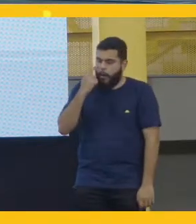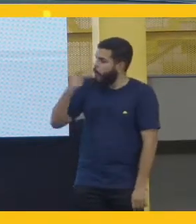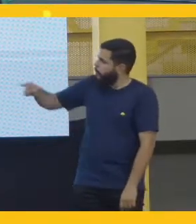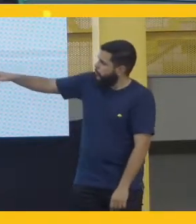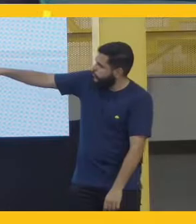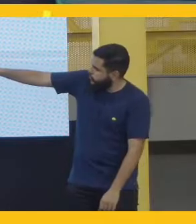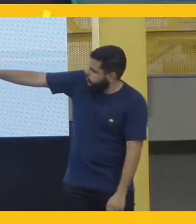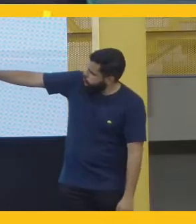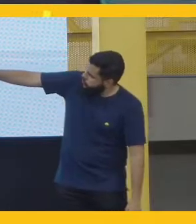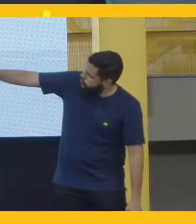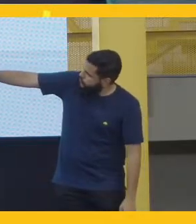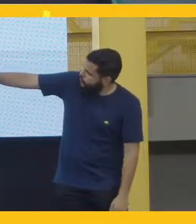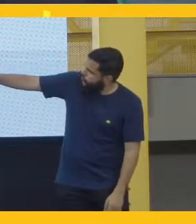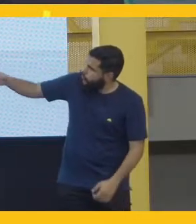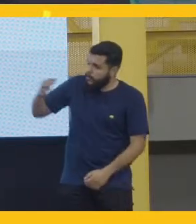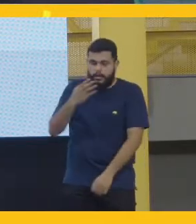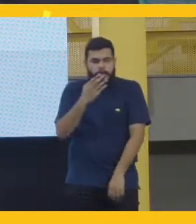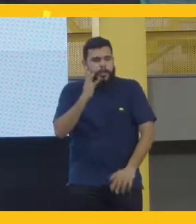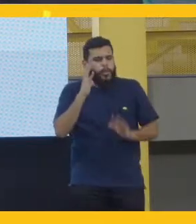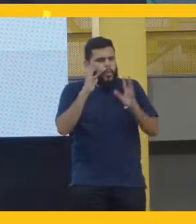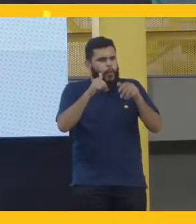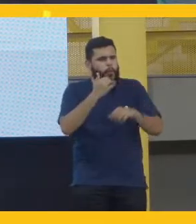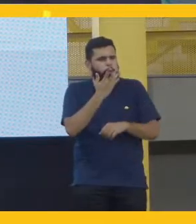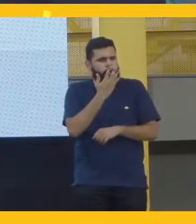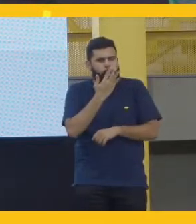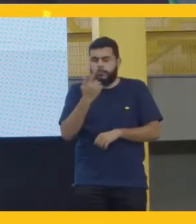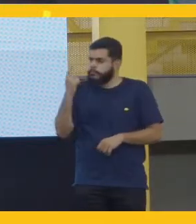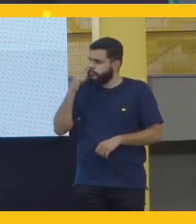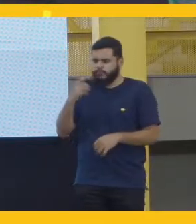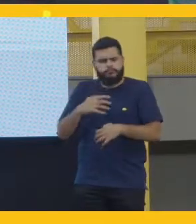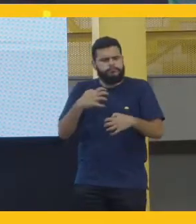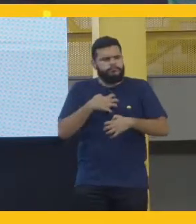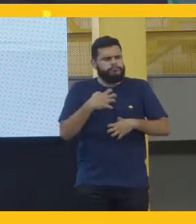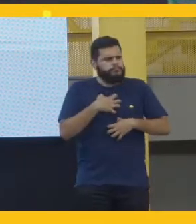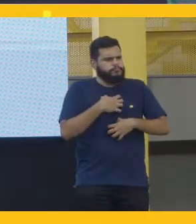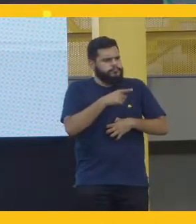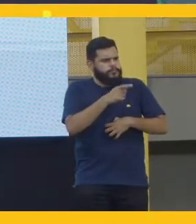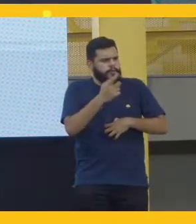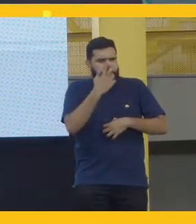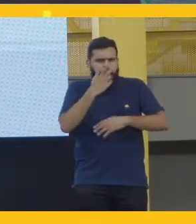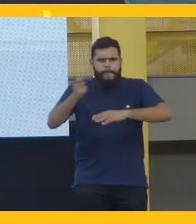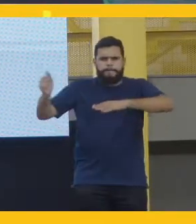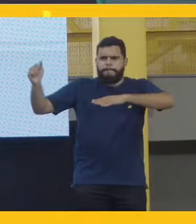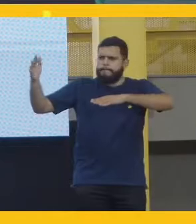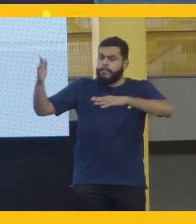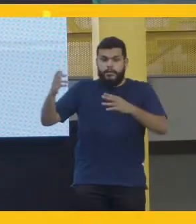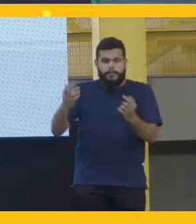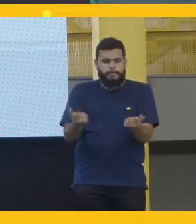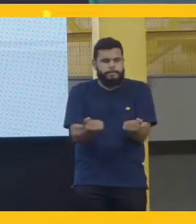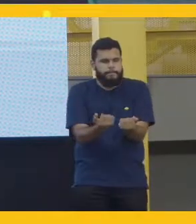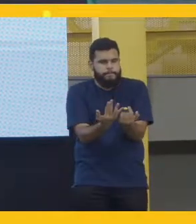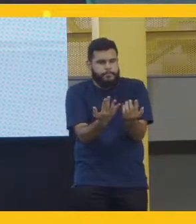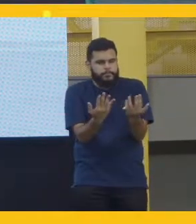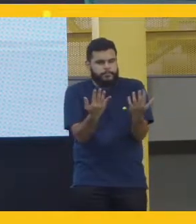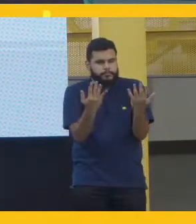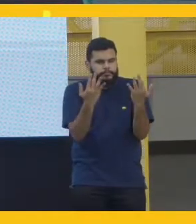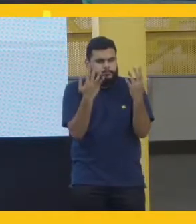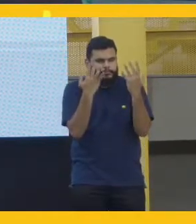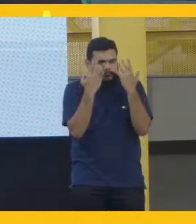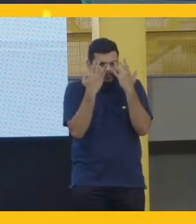Todas. E o que a gente sente quando todas as cores chegam aos nossos olhos? A gente fala,